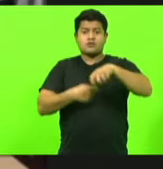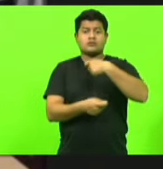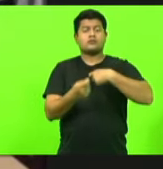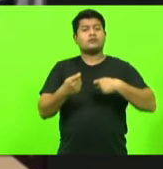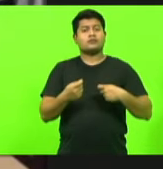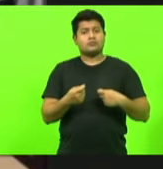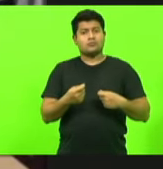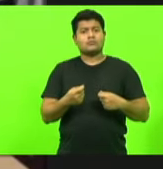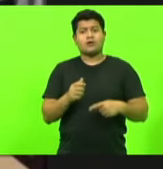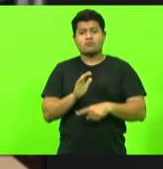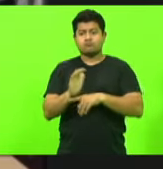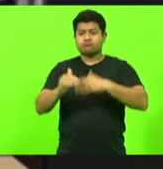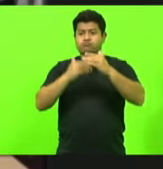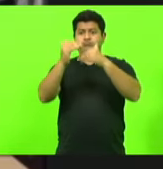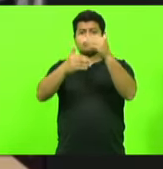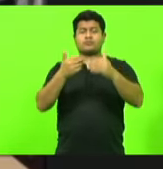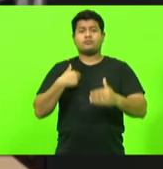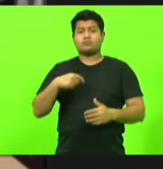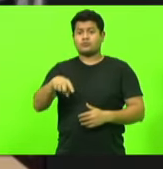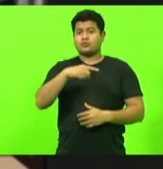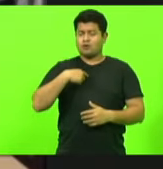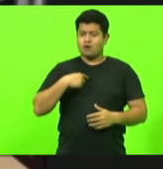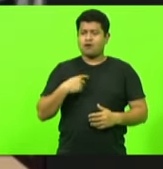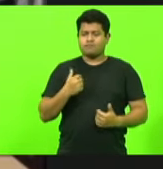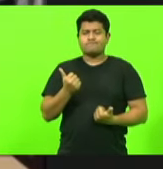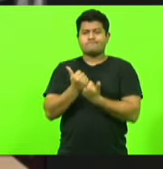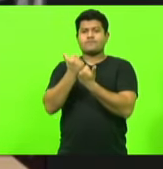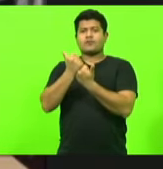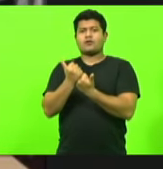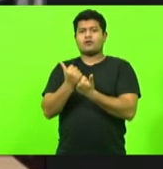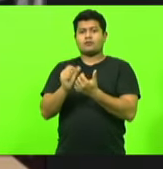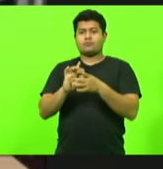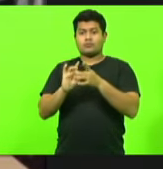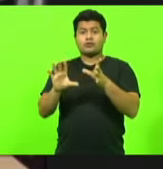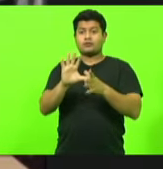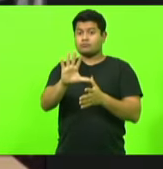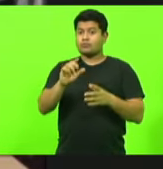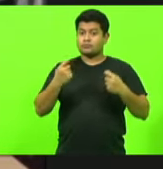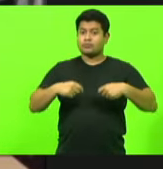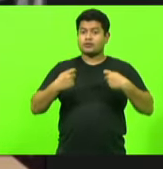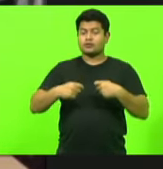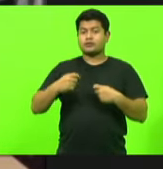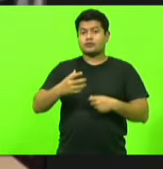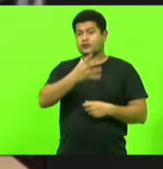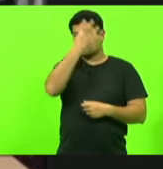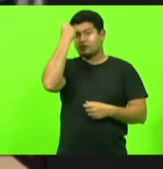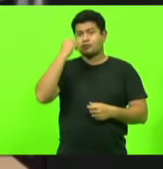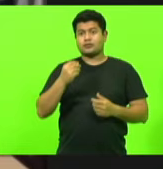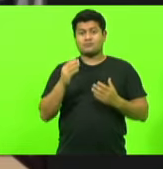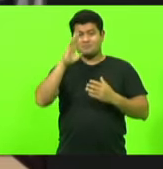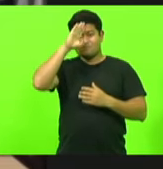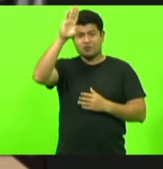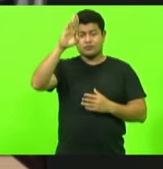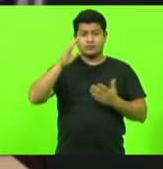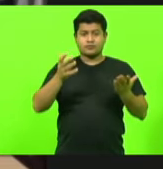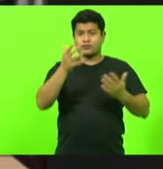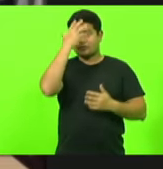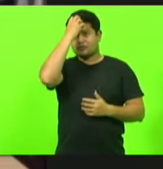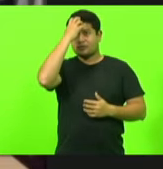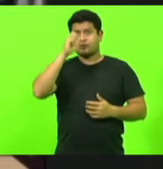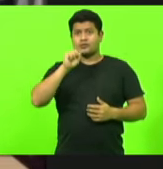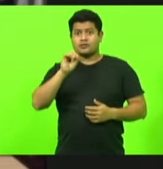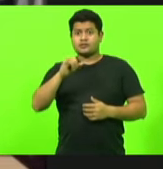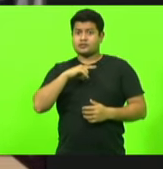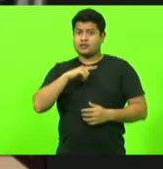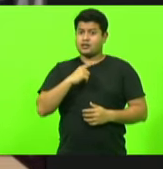que não esqueçamos das rodovias estaduais e, principalmente, como acabou de falar o deputado Ismael, se tem